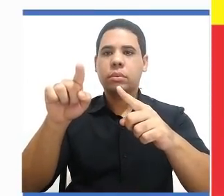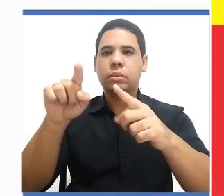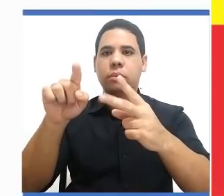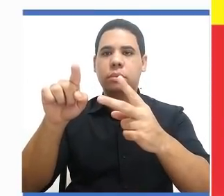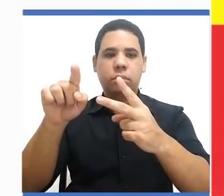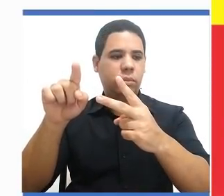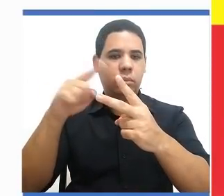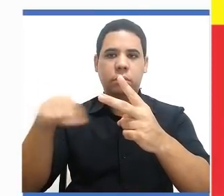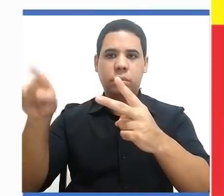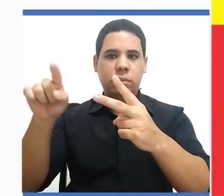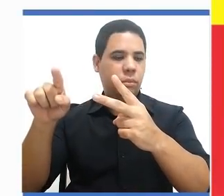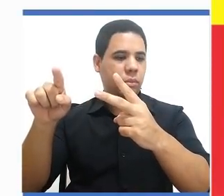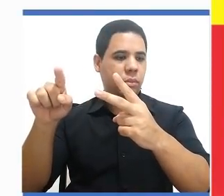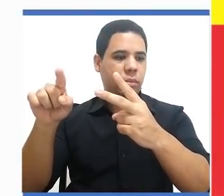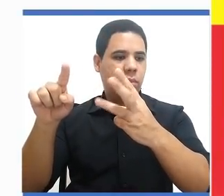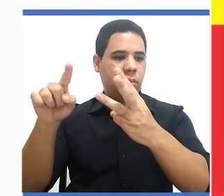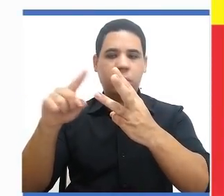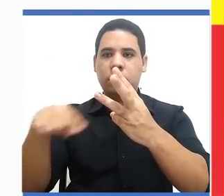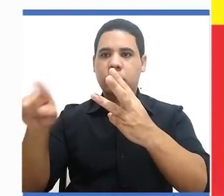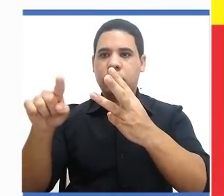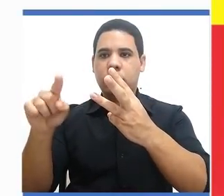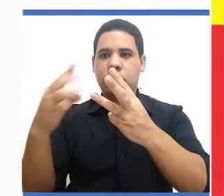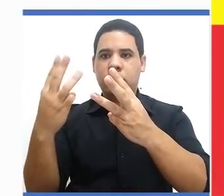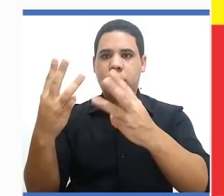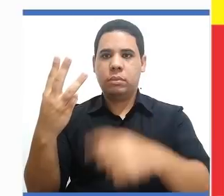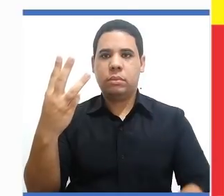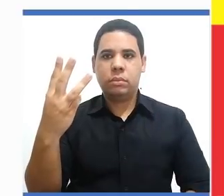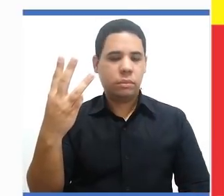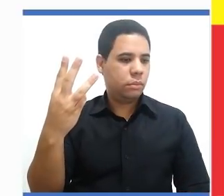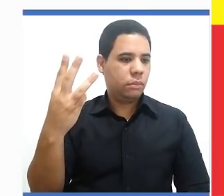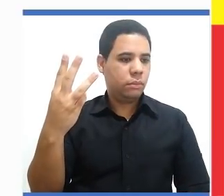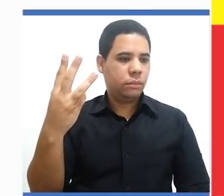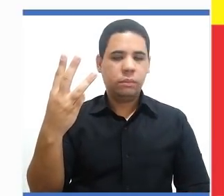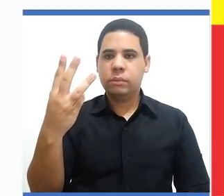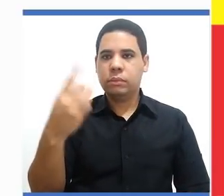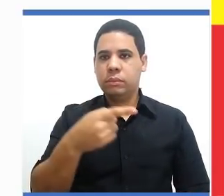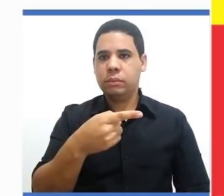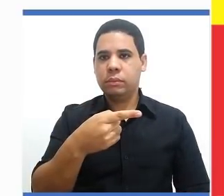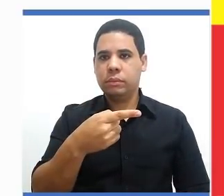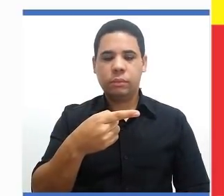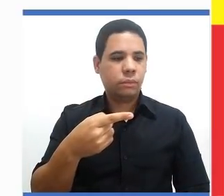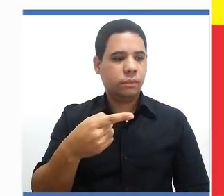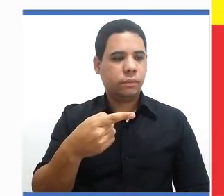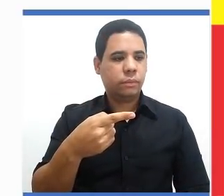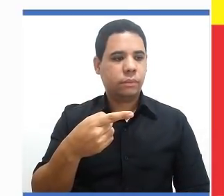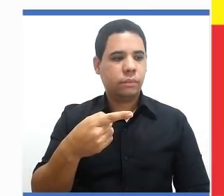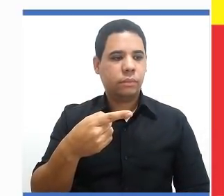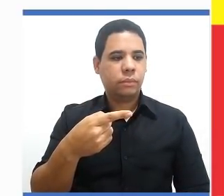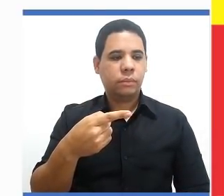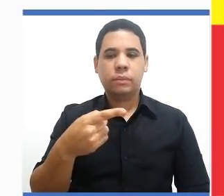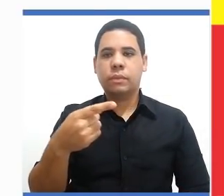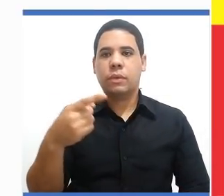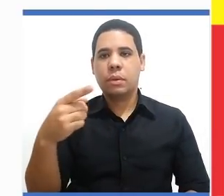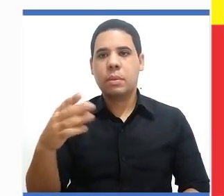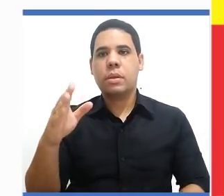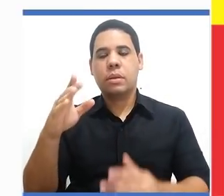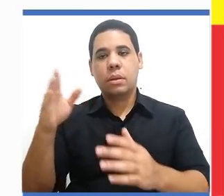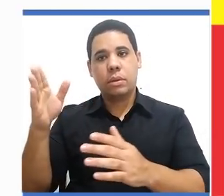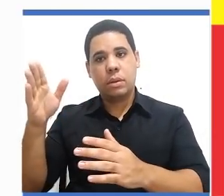casas? Passou por hectograma, 1. Passou por decagrama, 2. Passou por grama, 3. 3